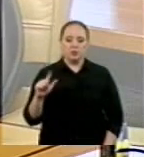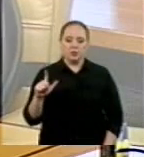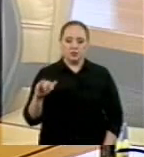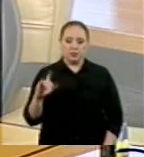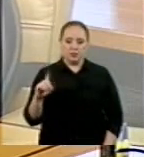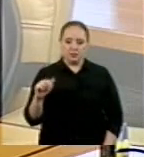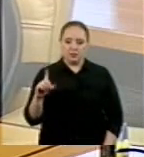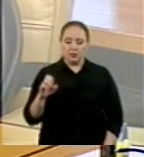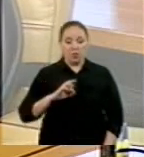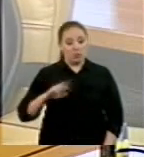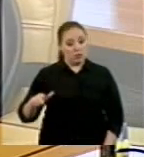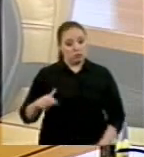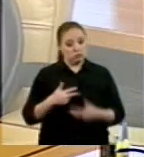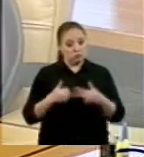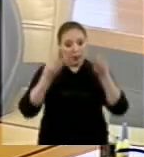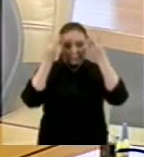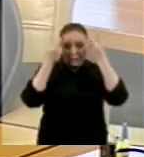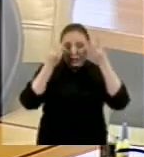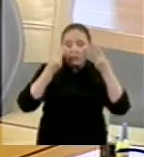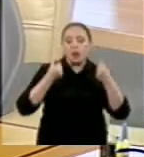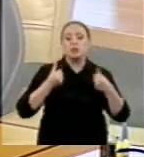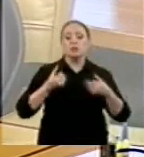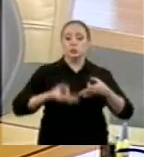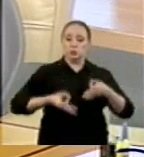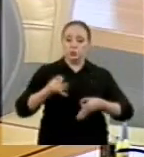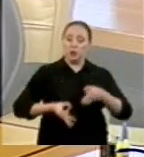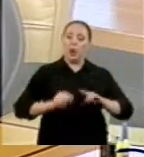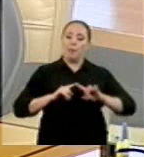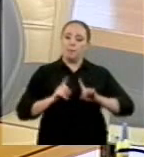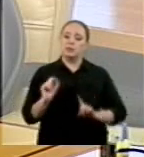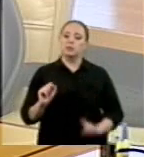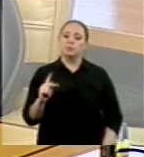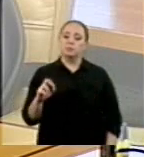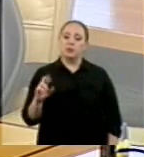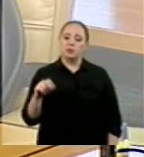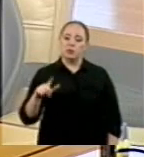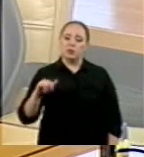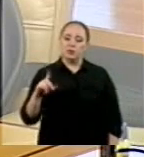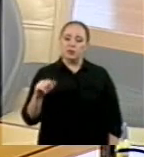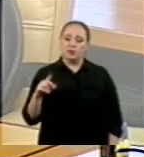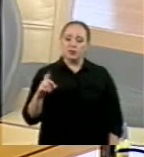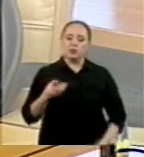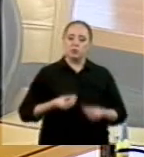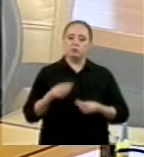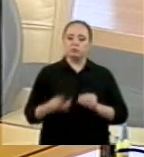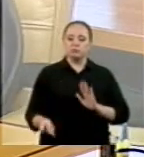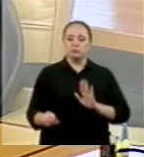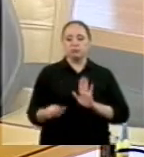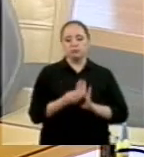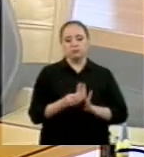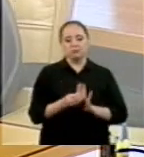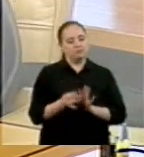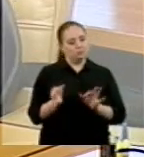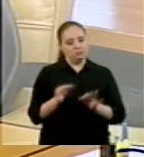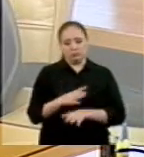o fundamento abstrato da personalidade jurídica, mas sim a personalidade como um dado inerente ao